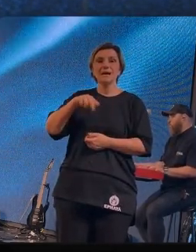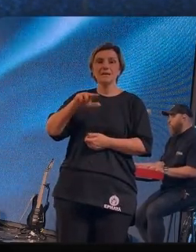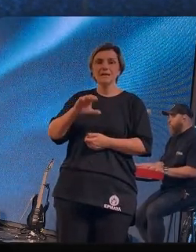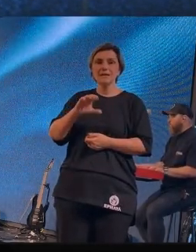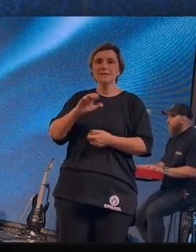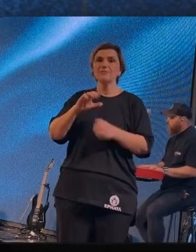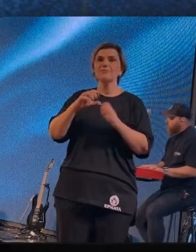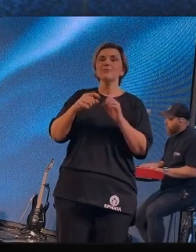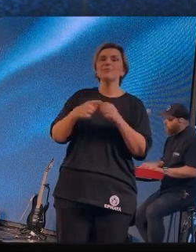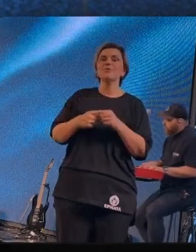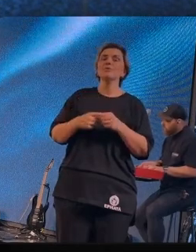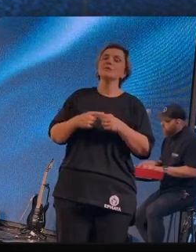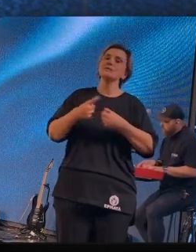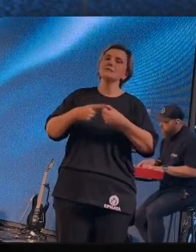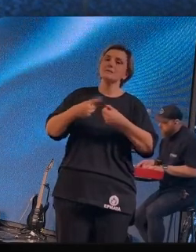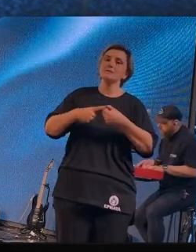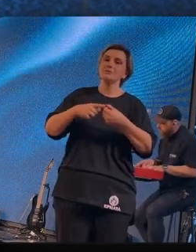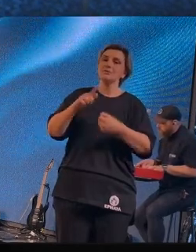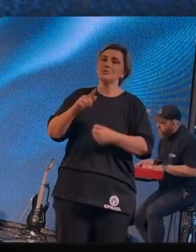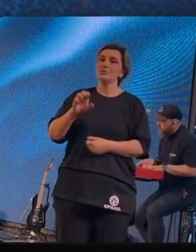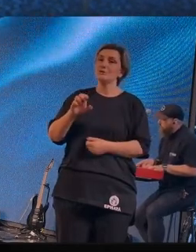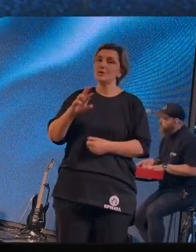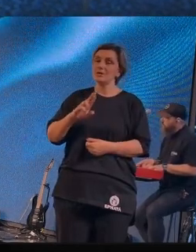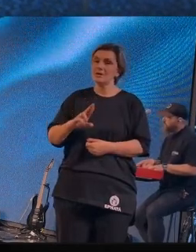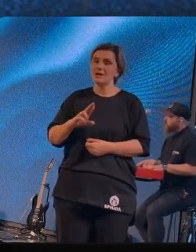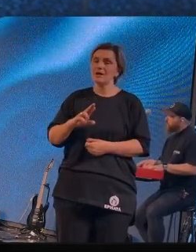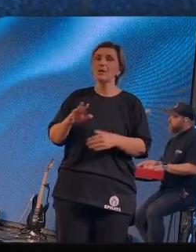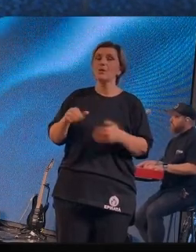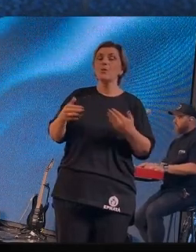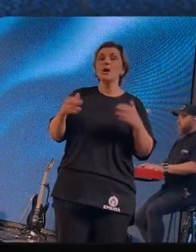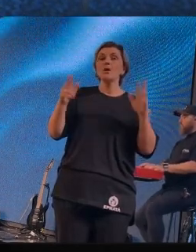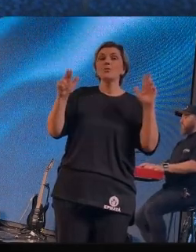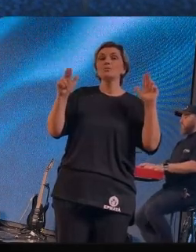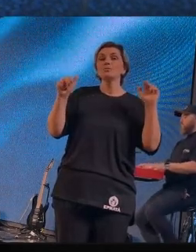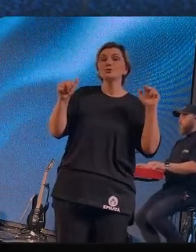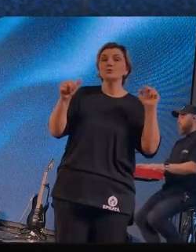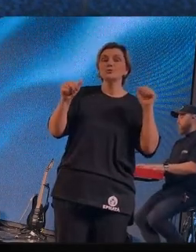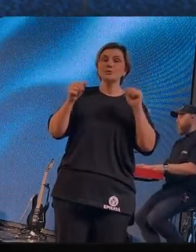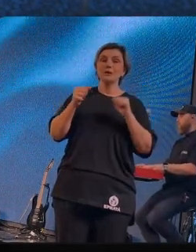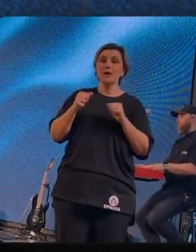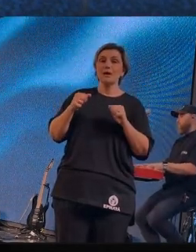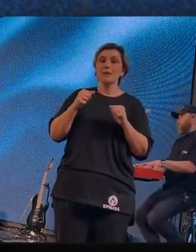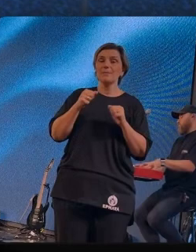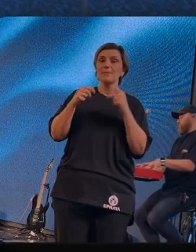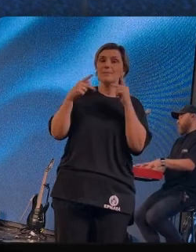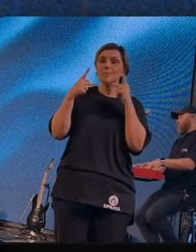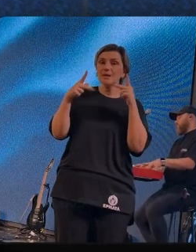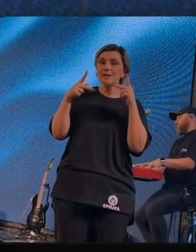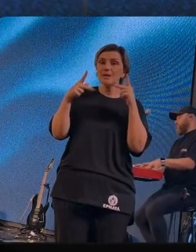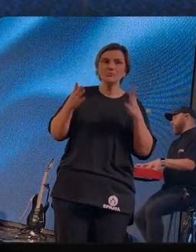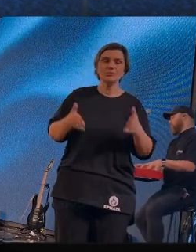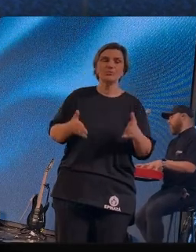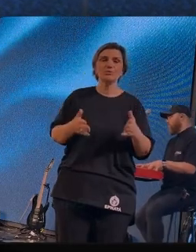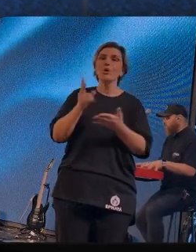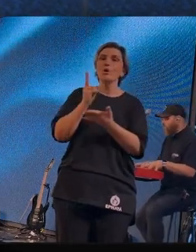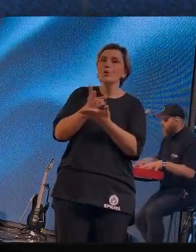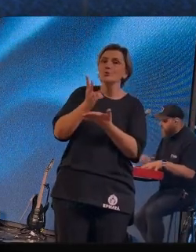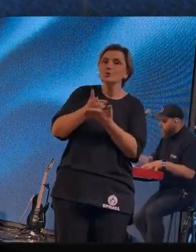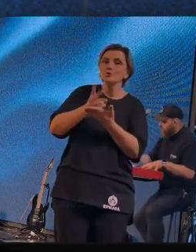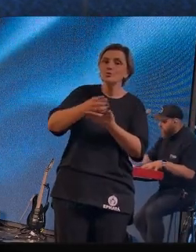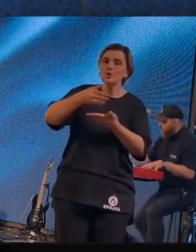em Gerar. Pastor, qual é o título da mensagem de hoje? Continue